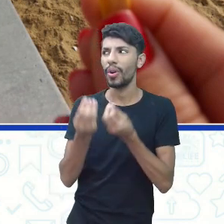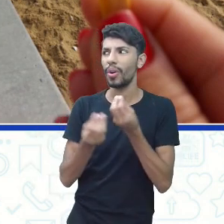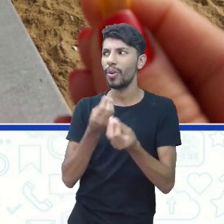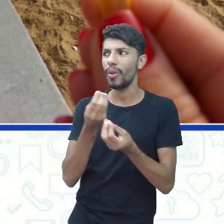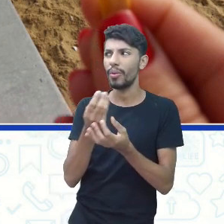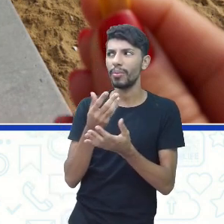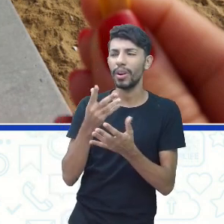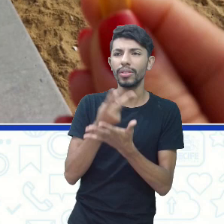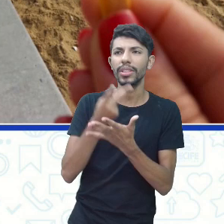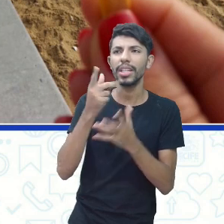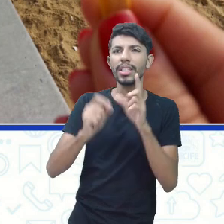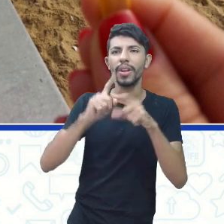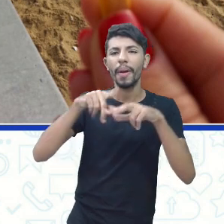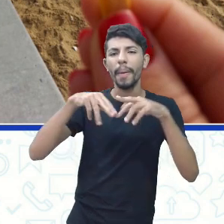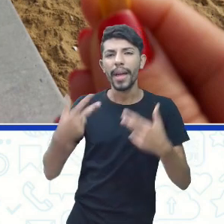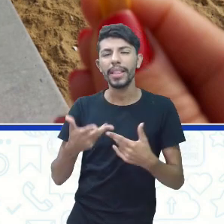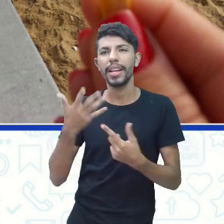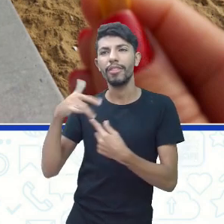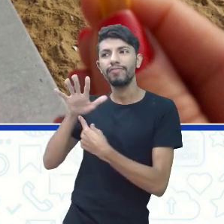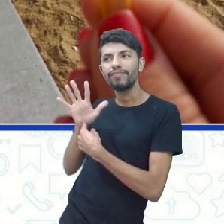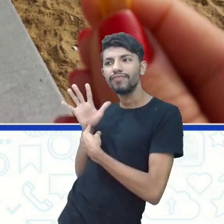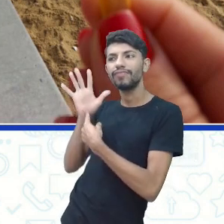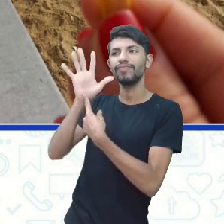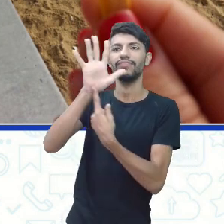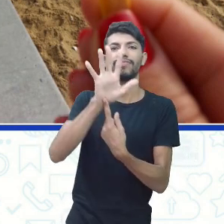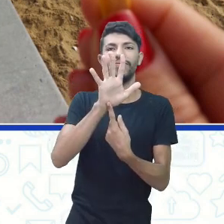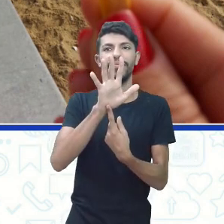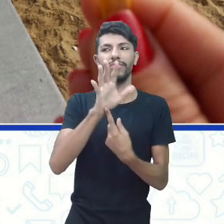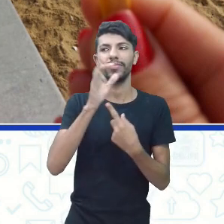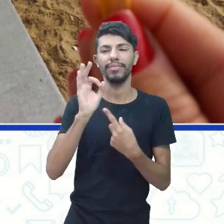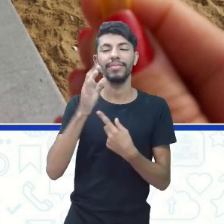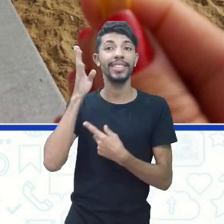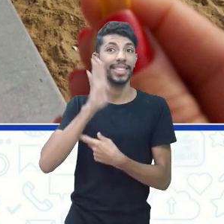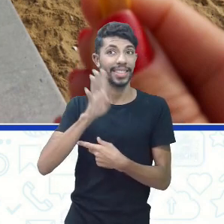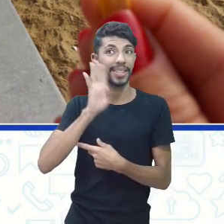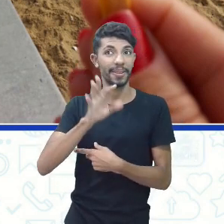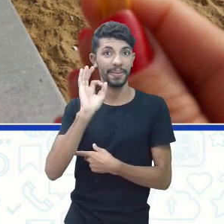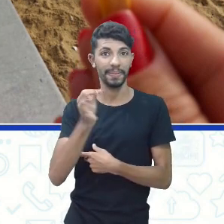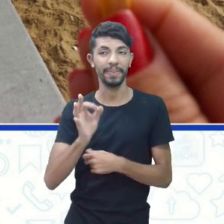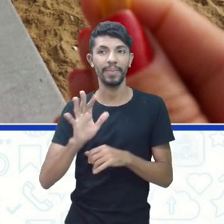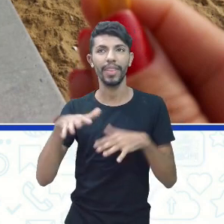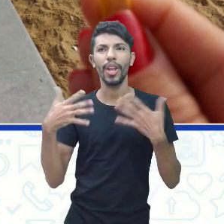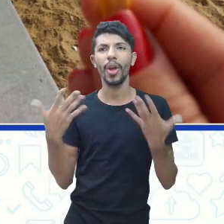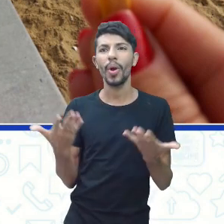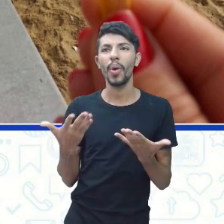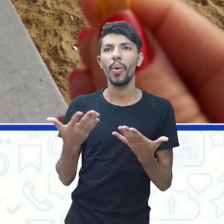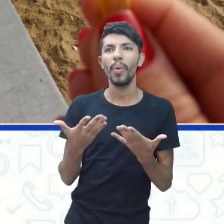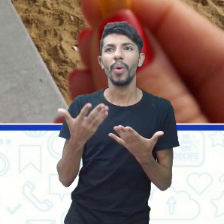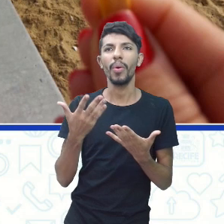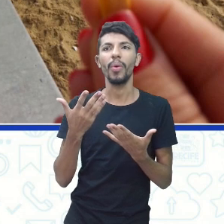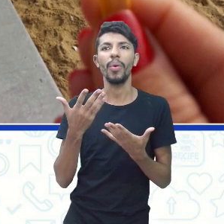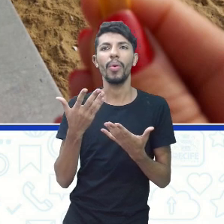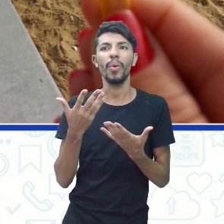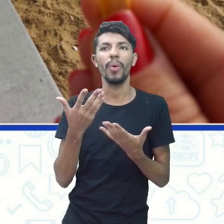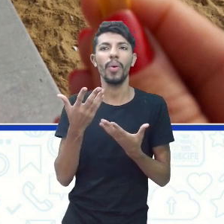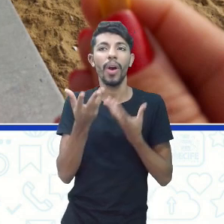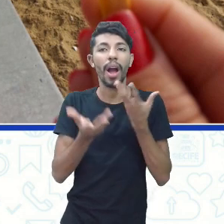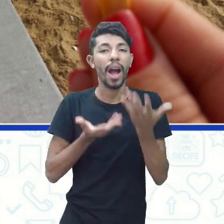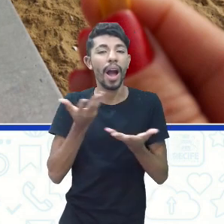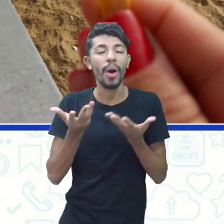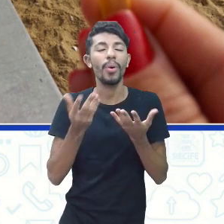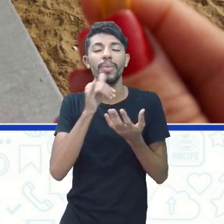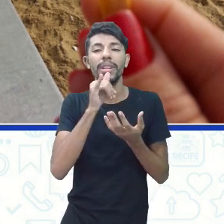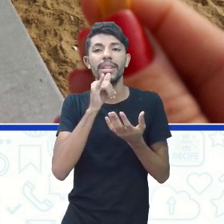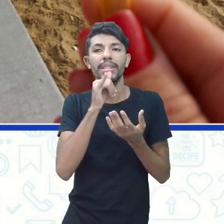expostos? Como surgiu? Né? Legal, né, pessoal? Qual é a composição? Então é muito importante a